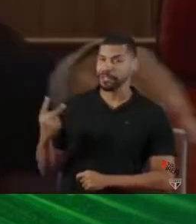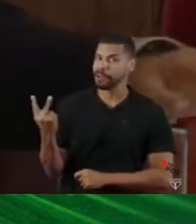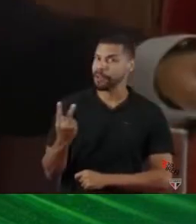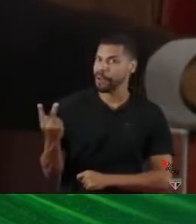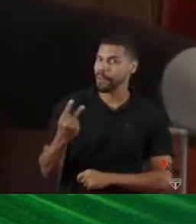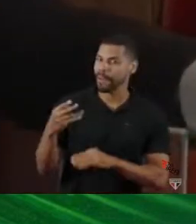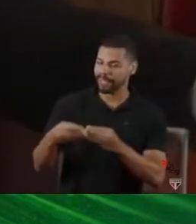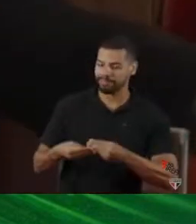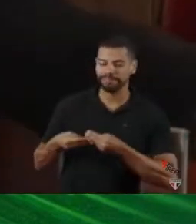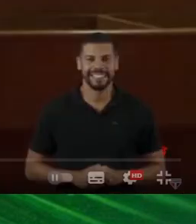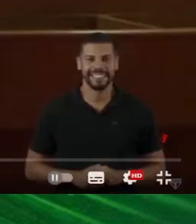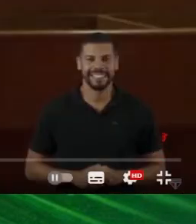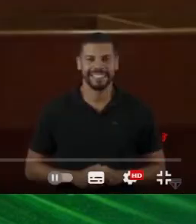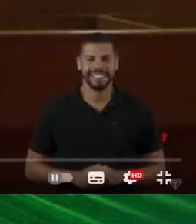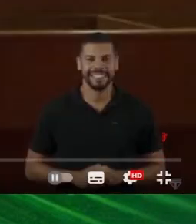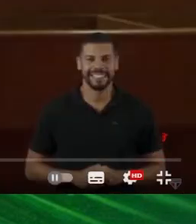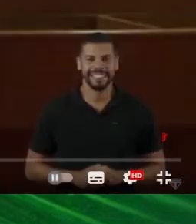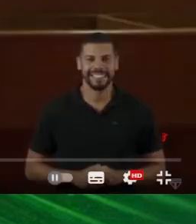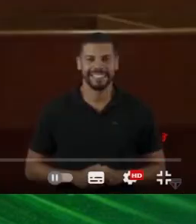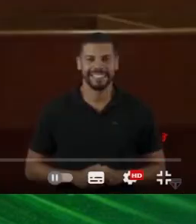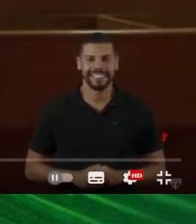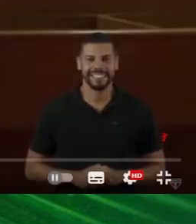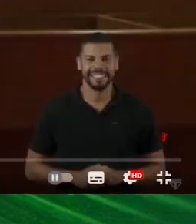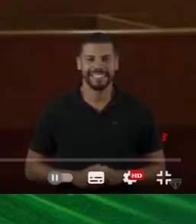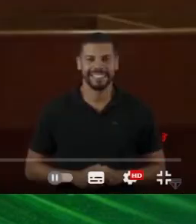para entregar uma faixa